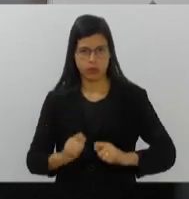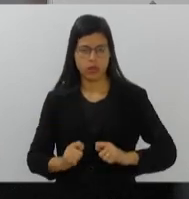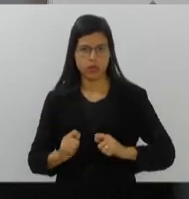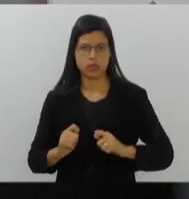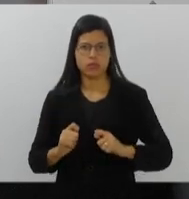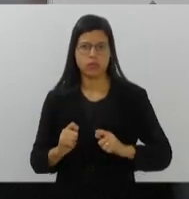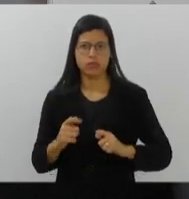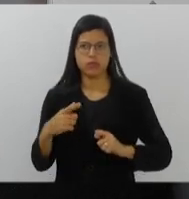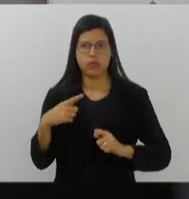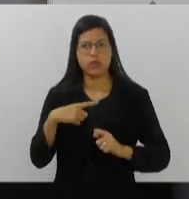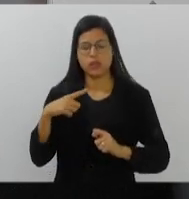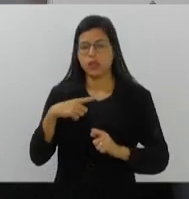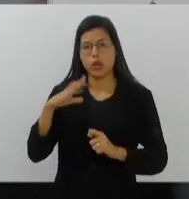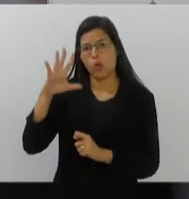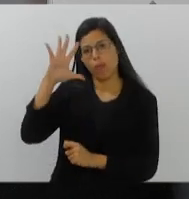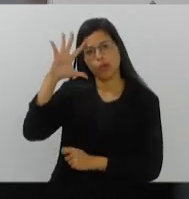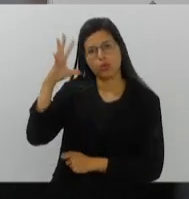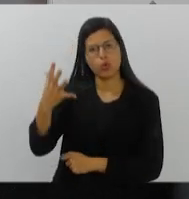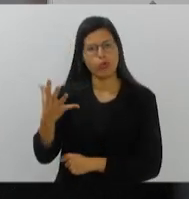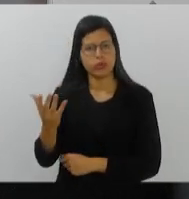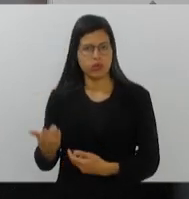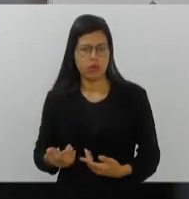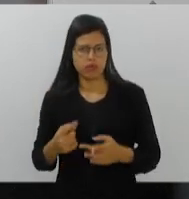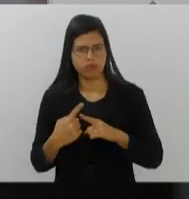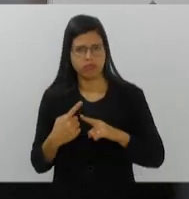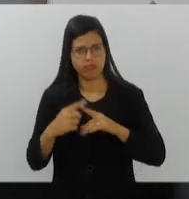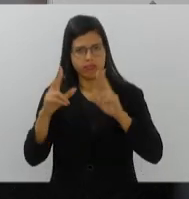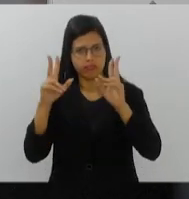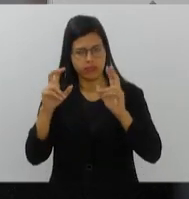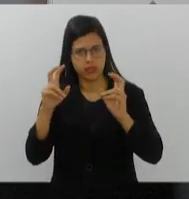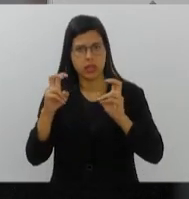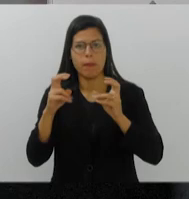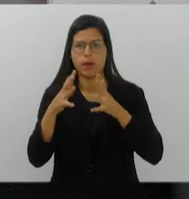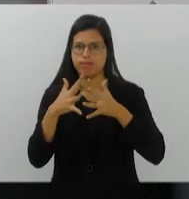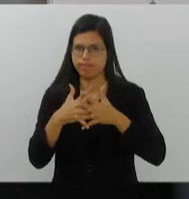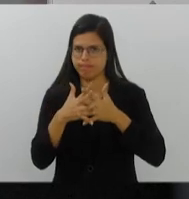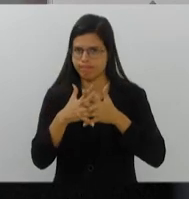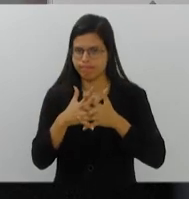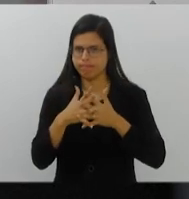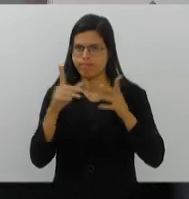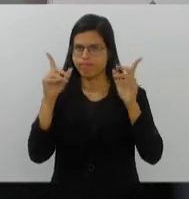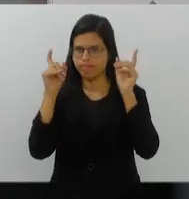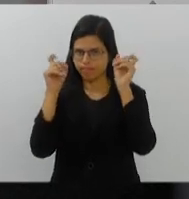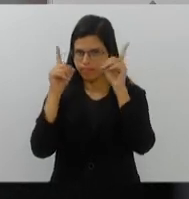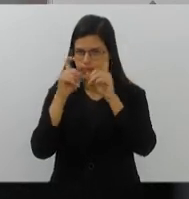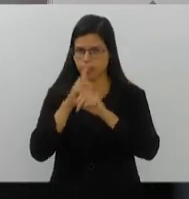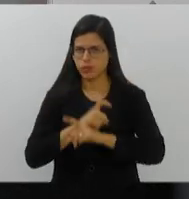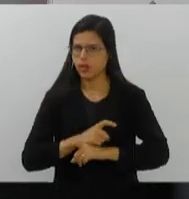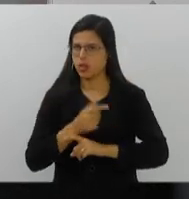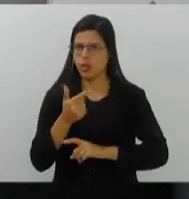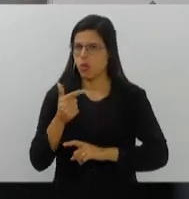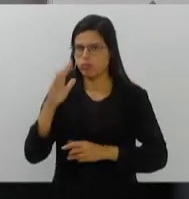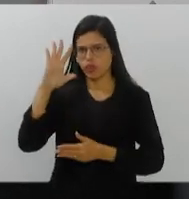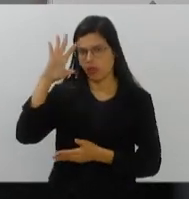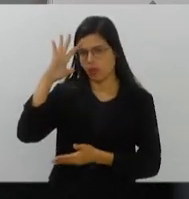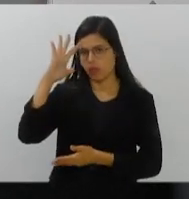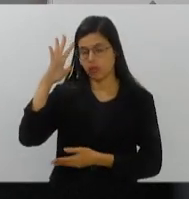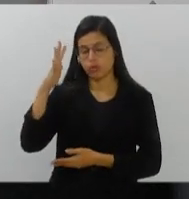uma luz no fim do túnel. Porque o tema é extremamente complexo, não há uma solução